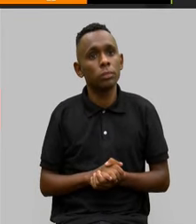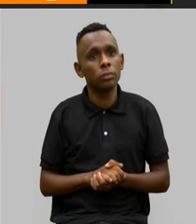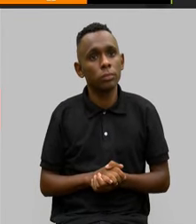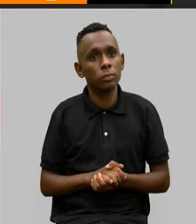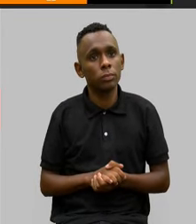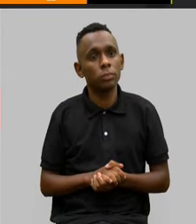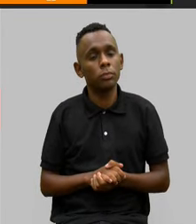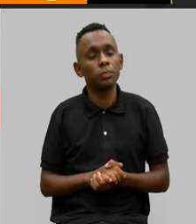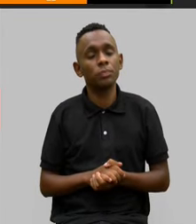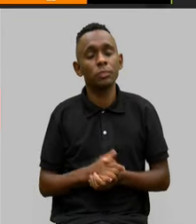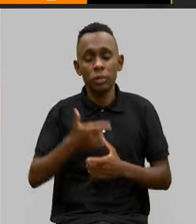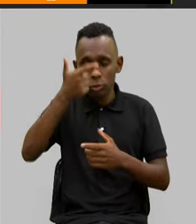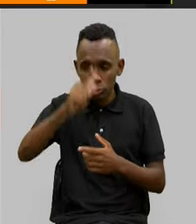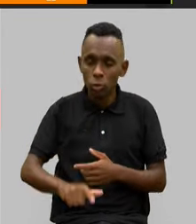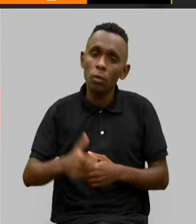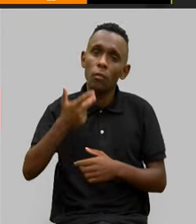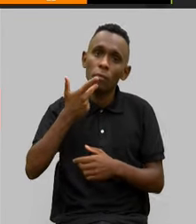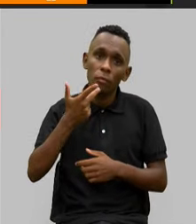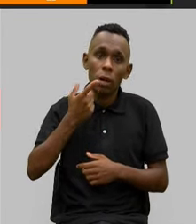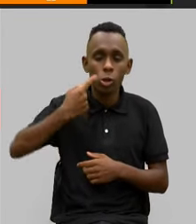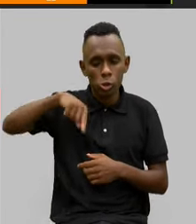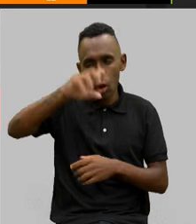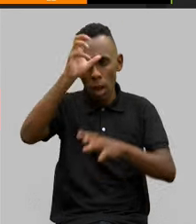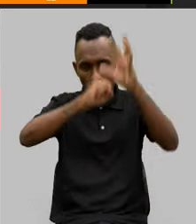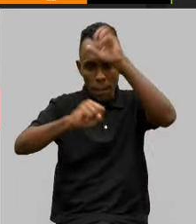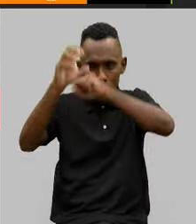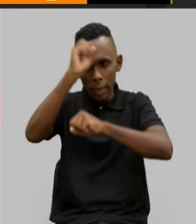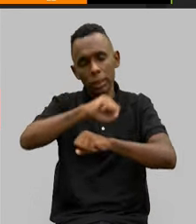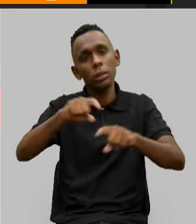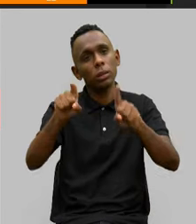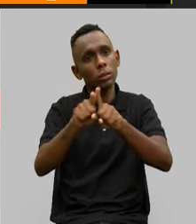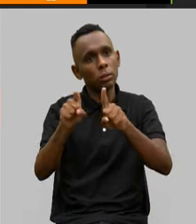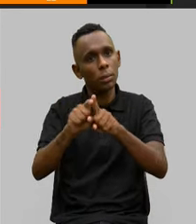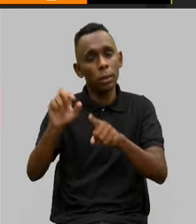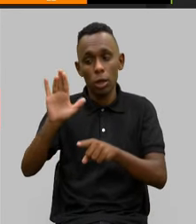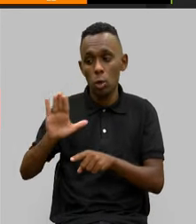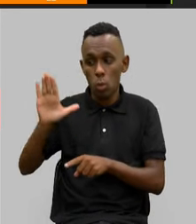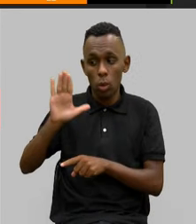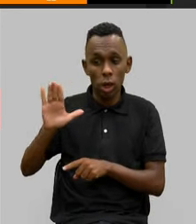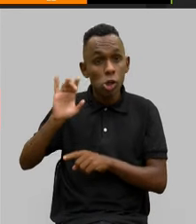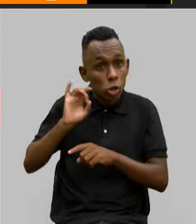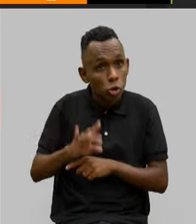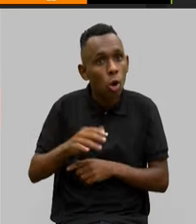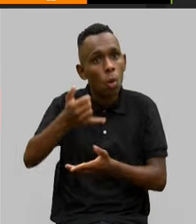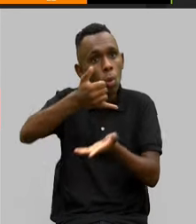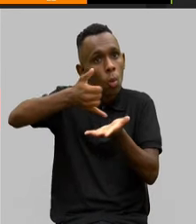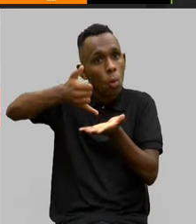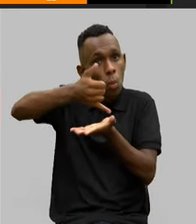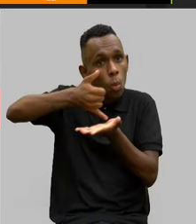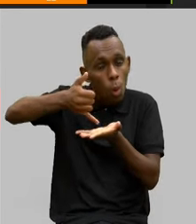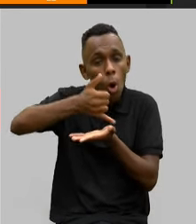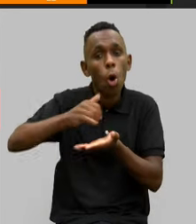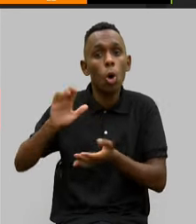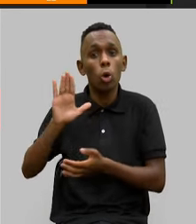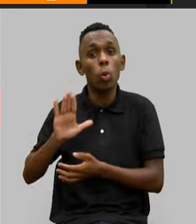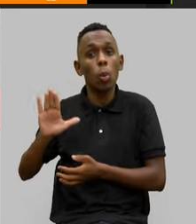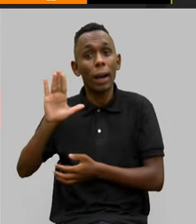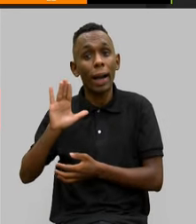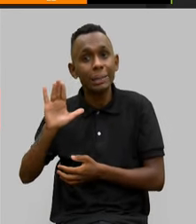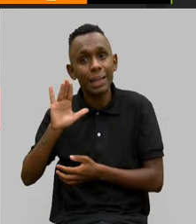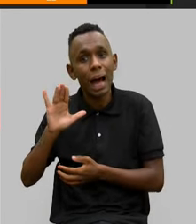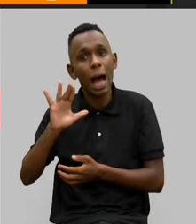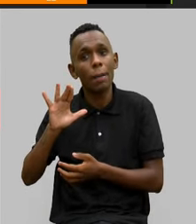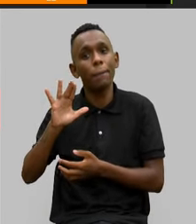o Dr Eduardo falou que a gente também tá aqui como aprendizado não é só o canabidiol né que o óleo né que a cannabis Esteja